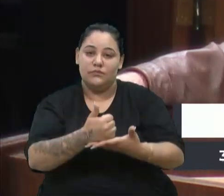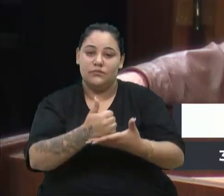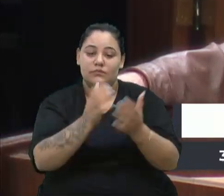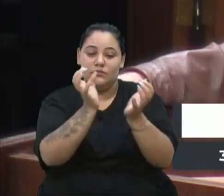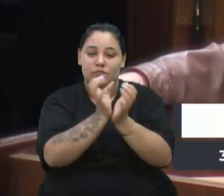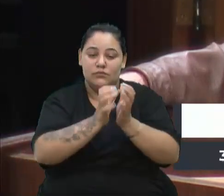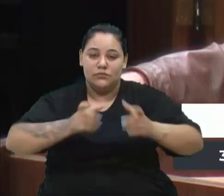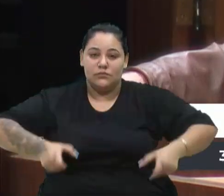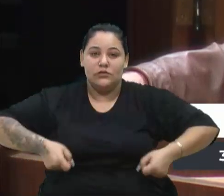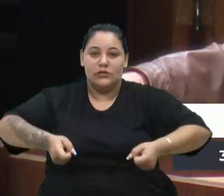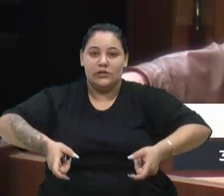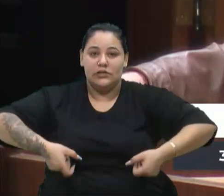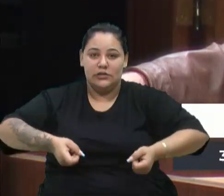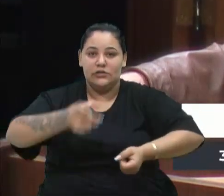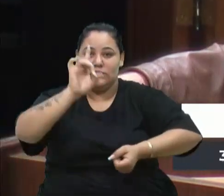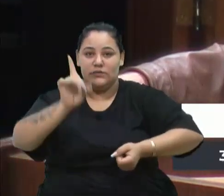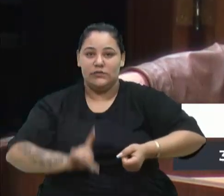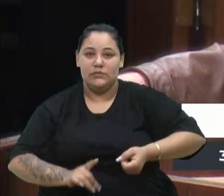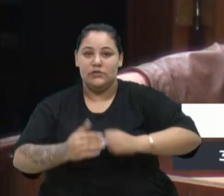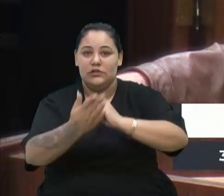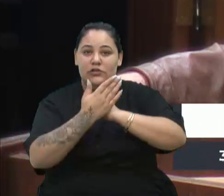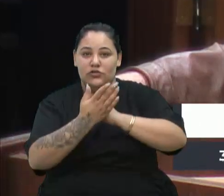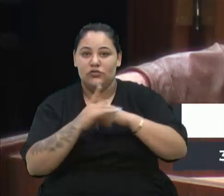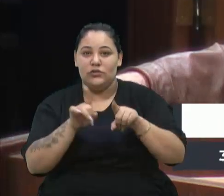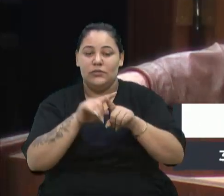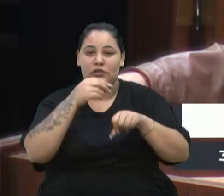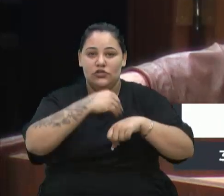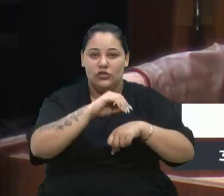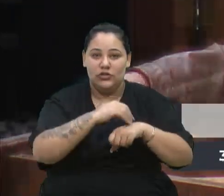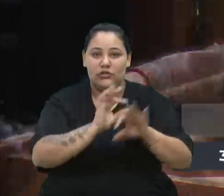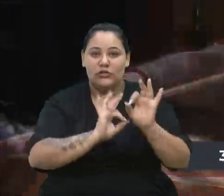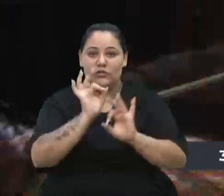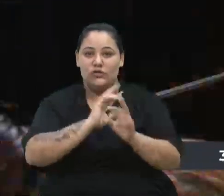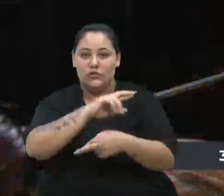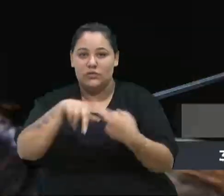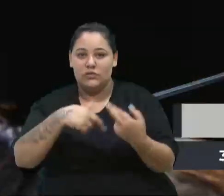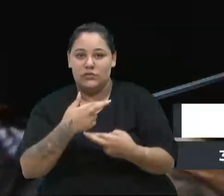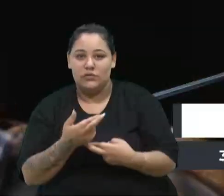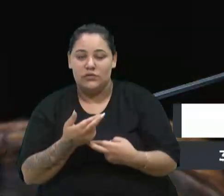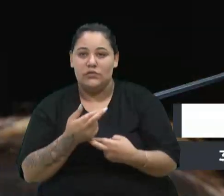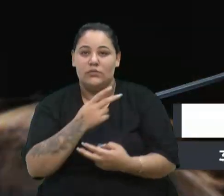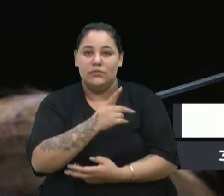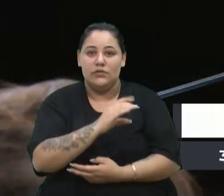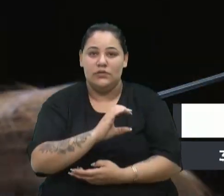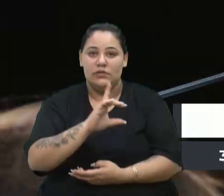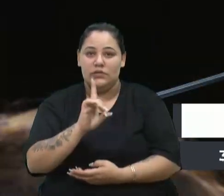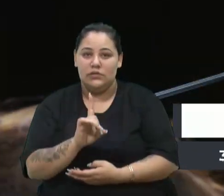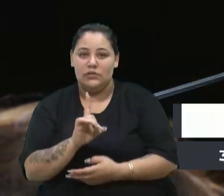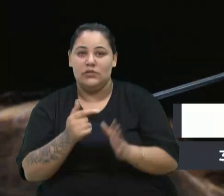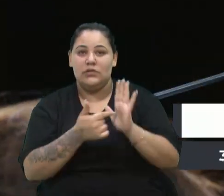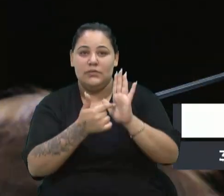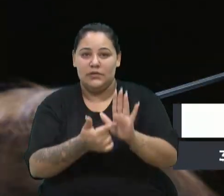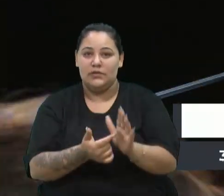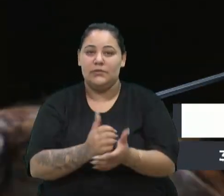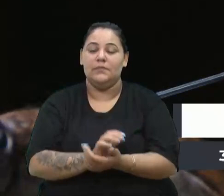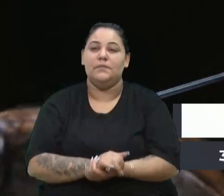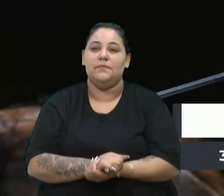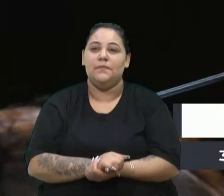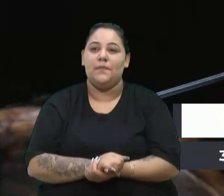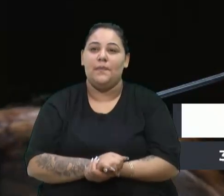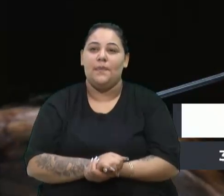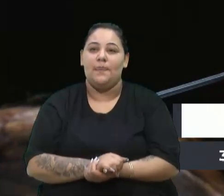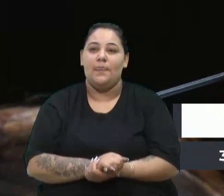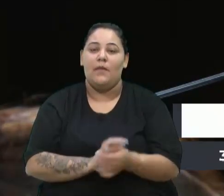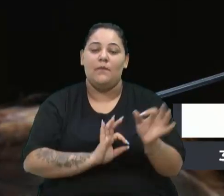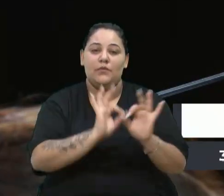da DEFISC que nos ajudam em indicações e projetos relacionados aos PCDs que apresentamos. O